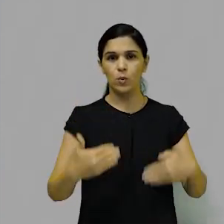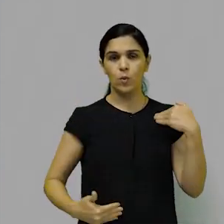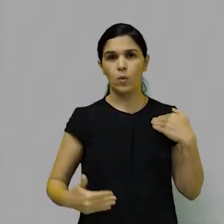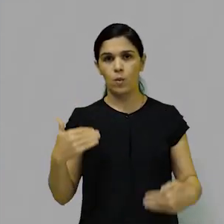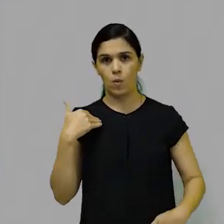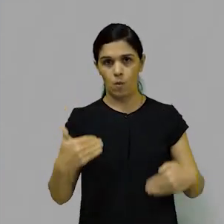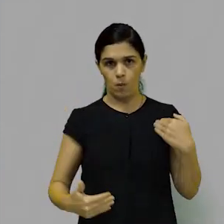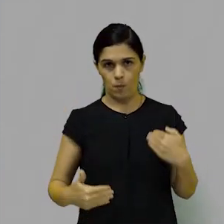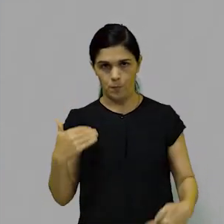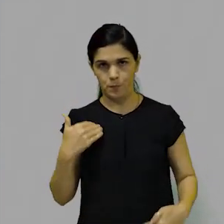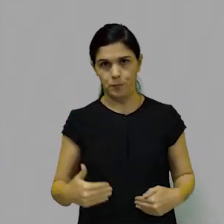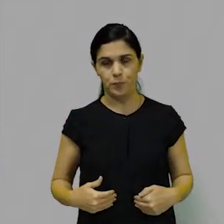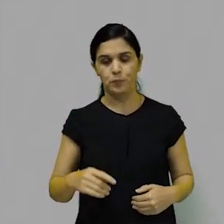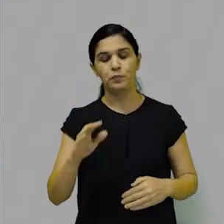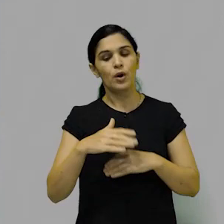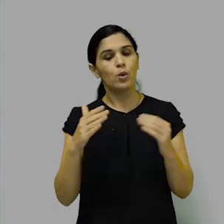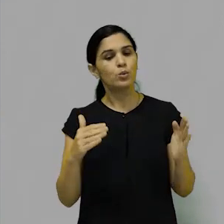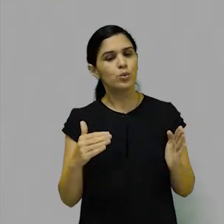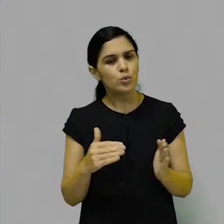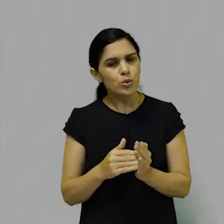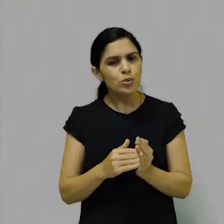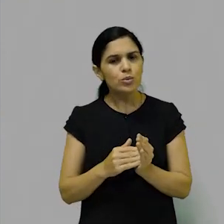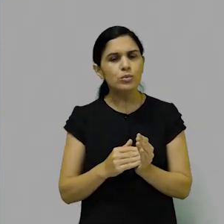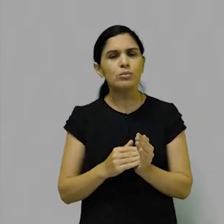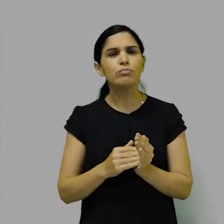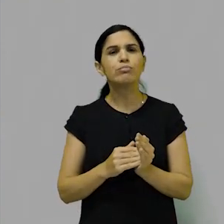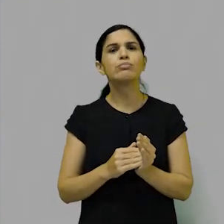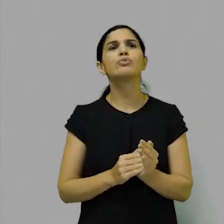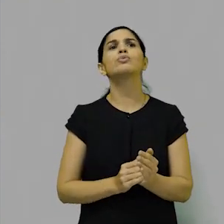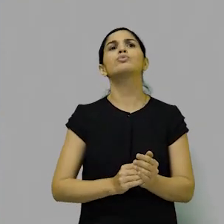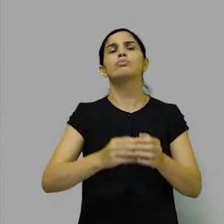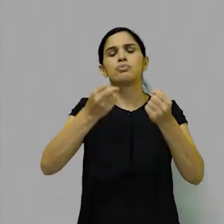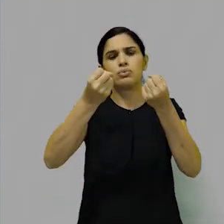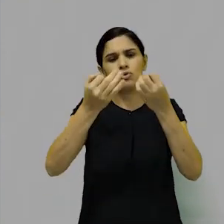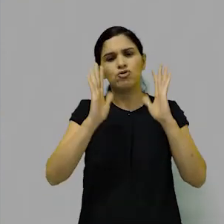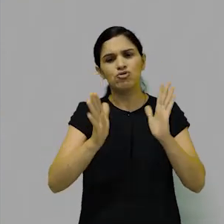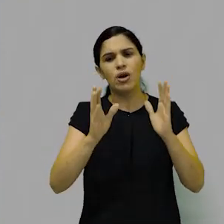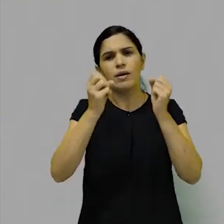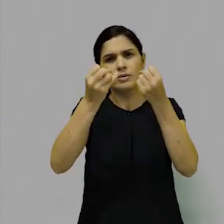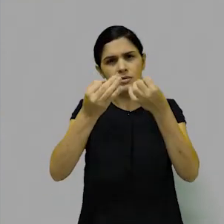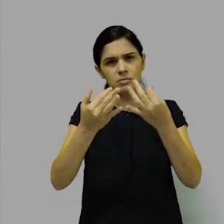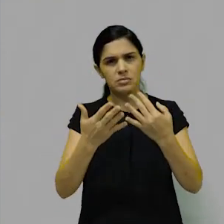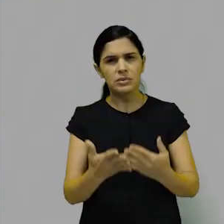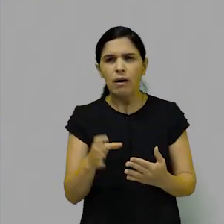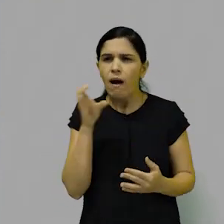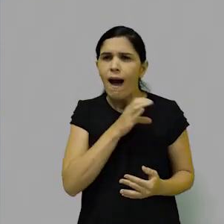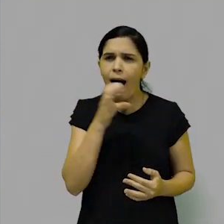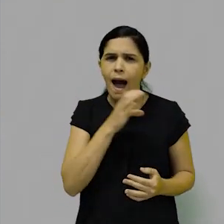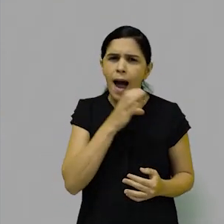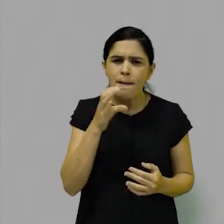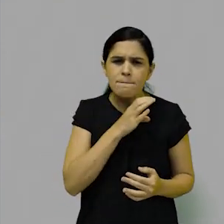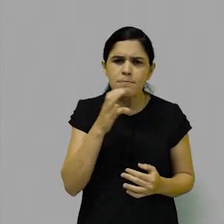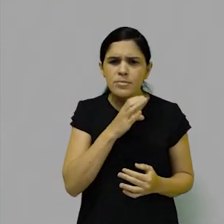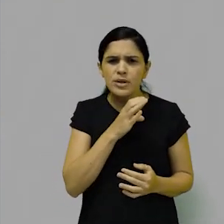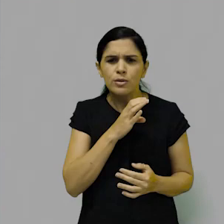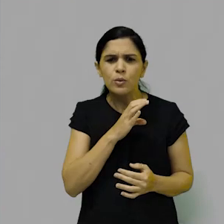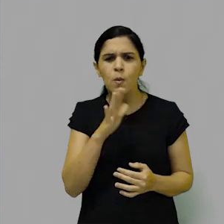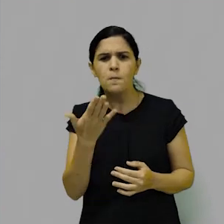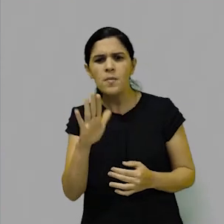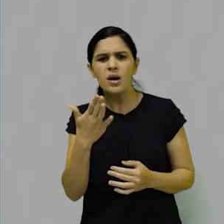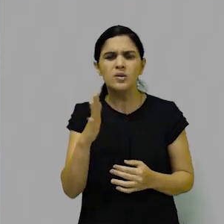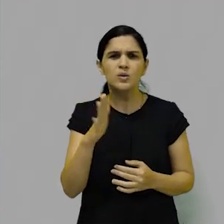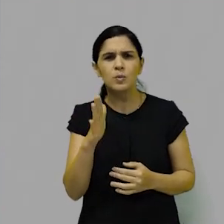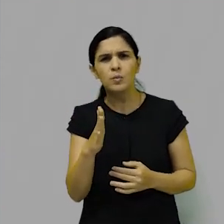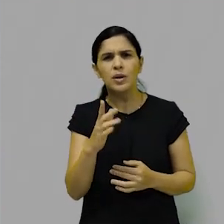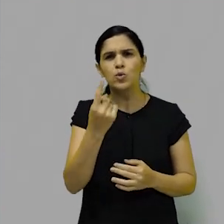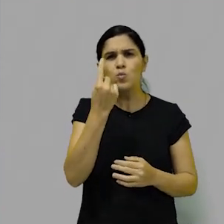vocês, acontecendo apenas uma vez, é um batimento por minuto. Isso é a nossa frequência cardíaca, tá